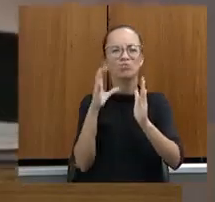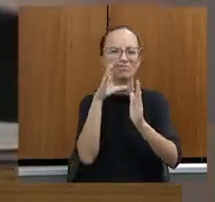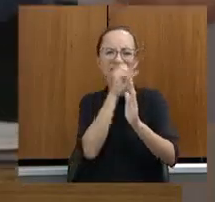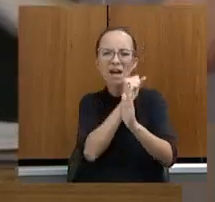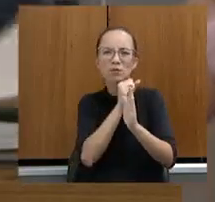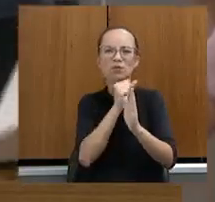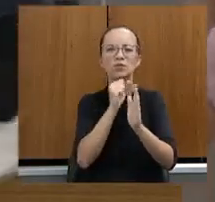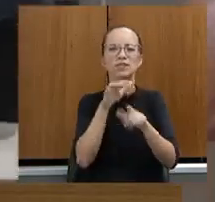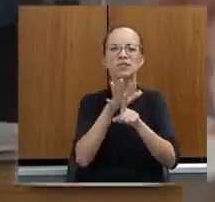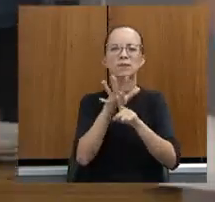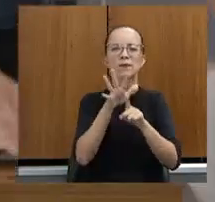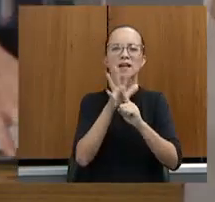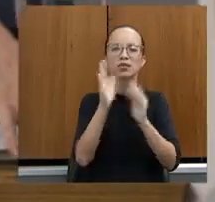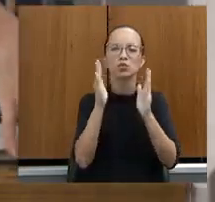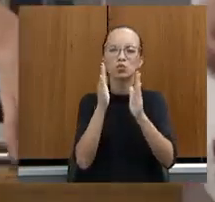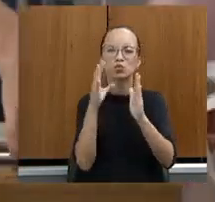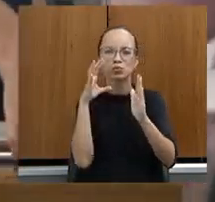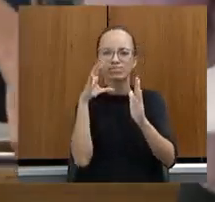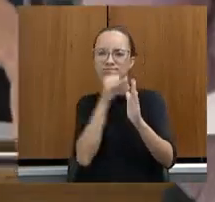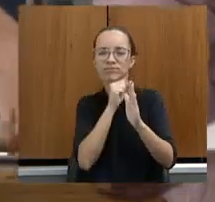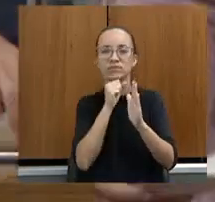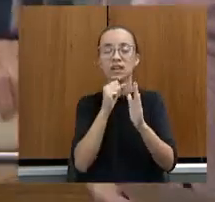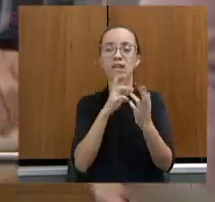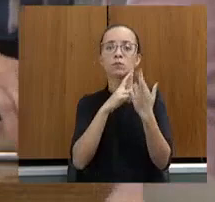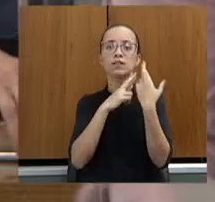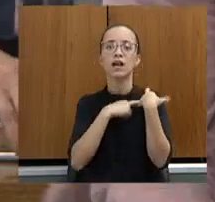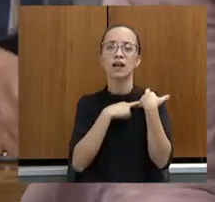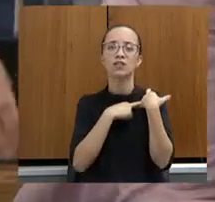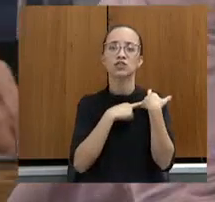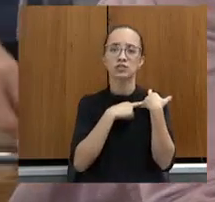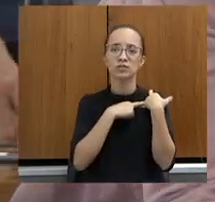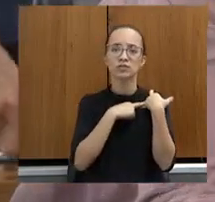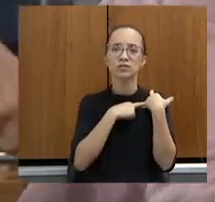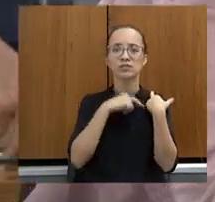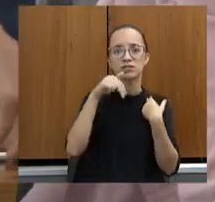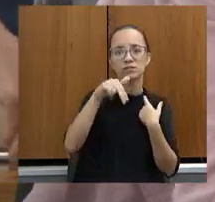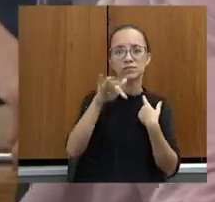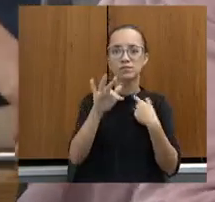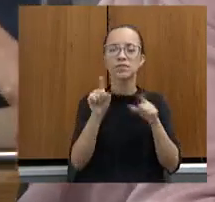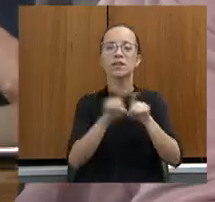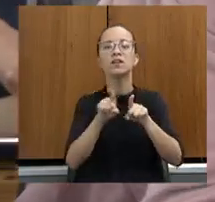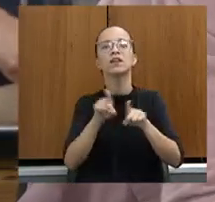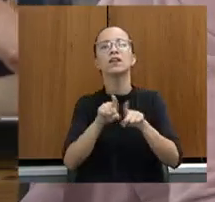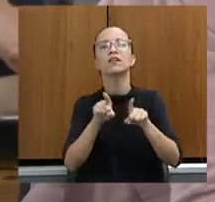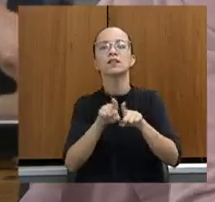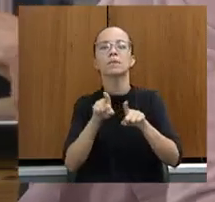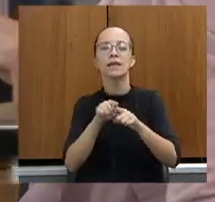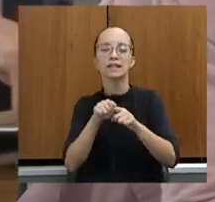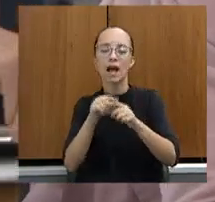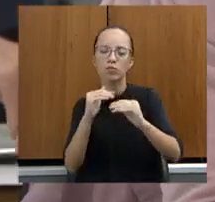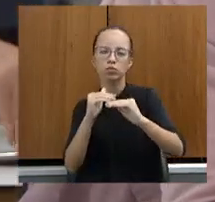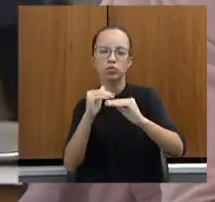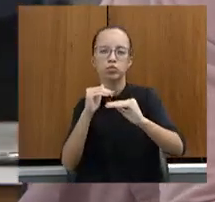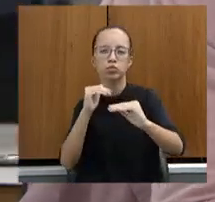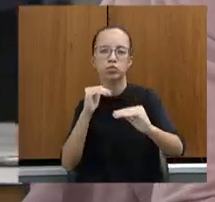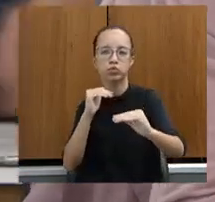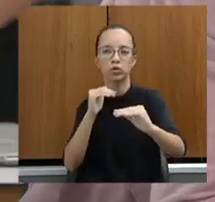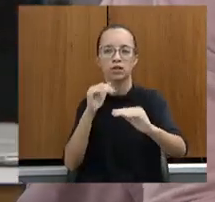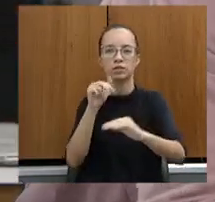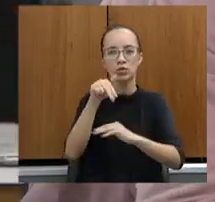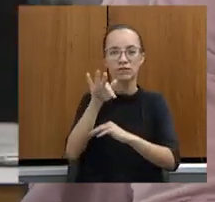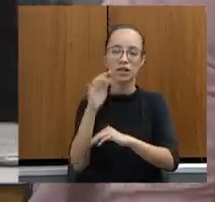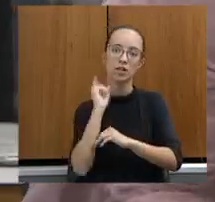curto prazo na frente da responsabilidade fiscal e da sustentabilidade fiscal do nosso Estado